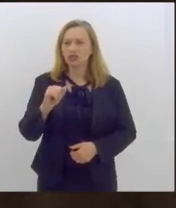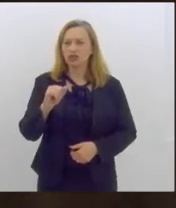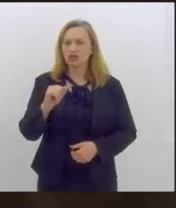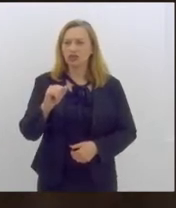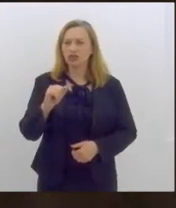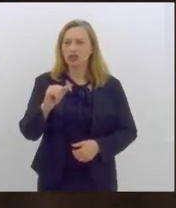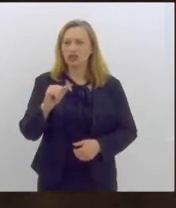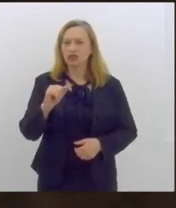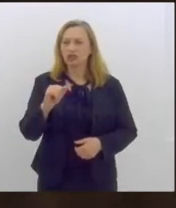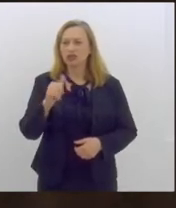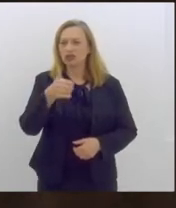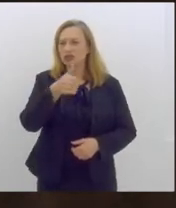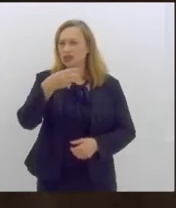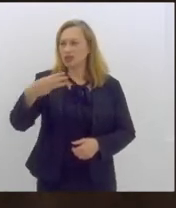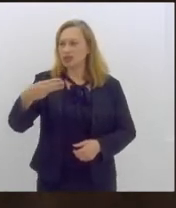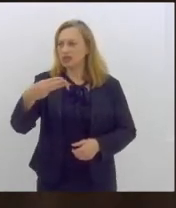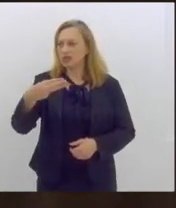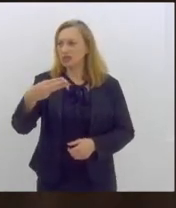de Março